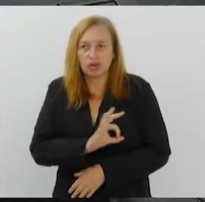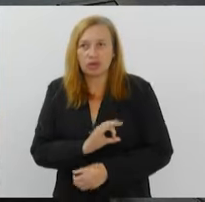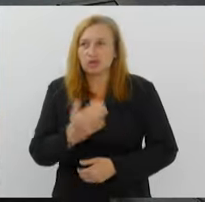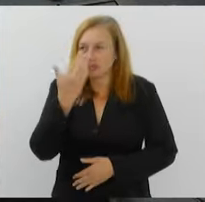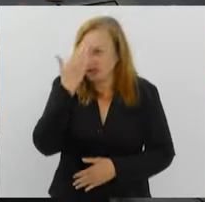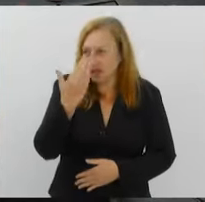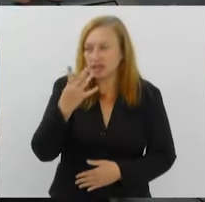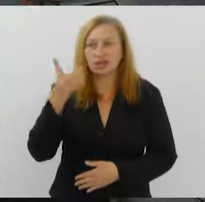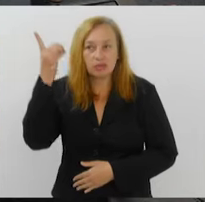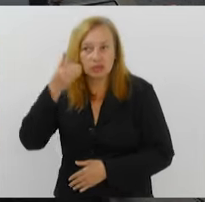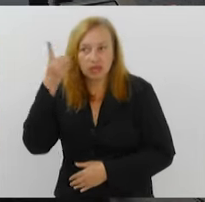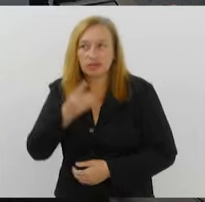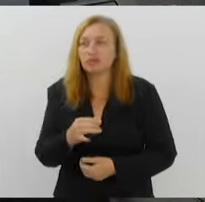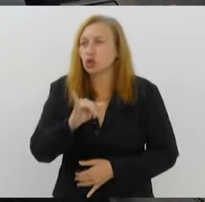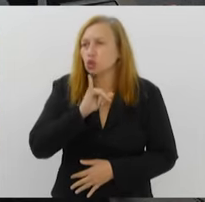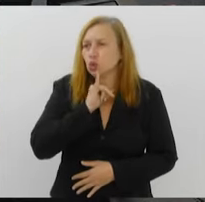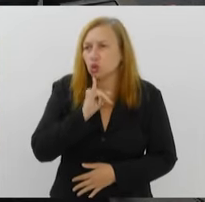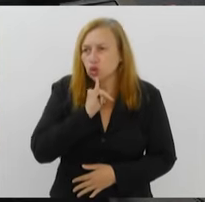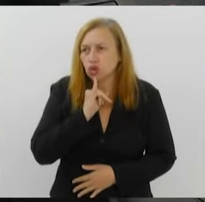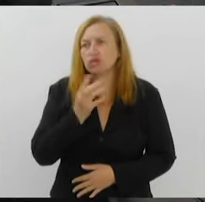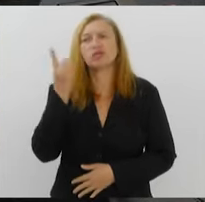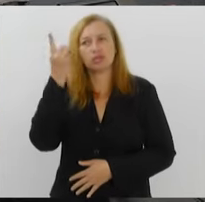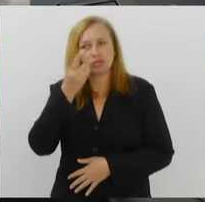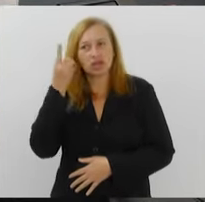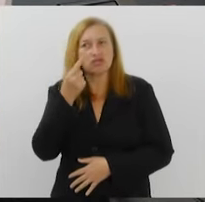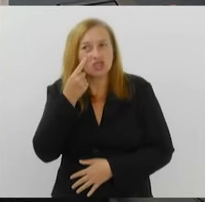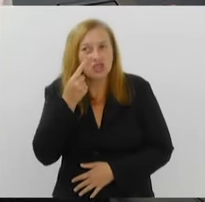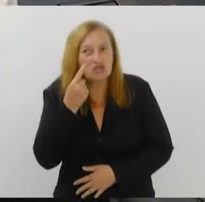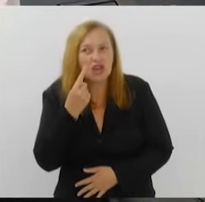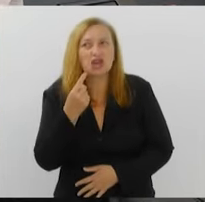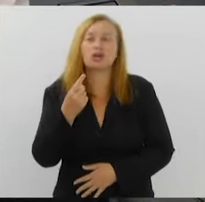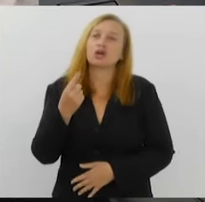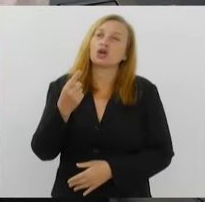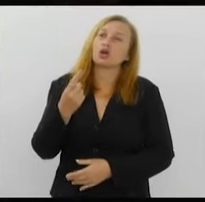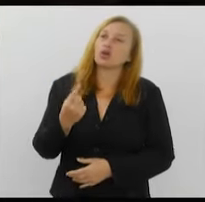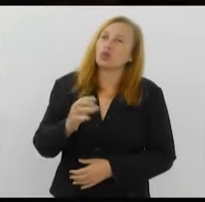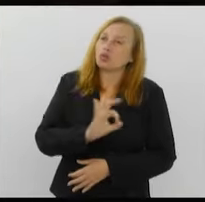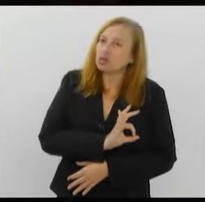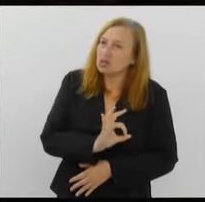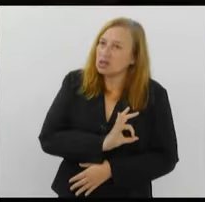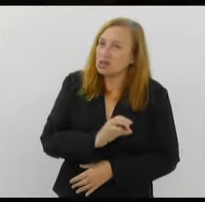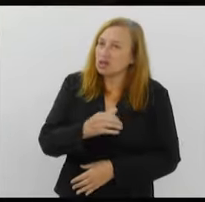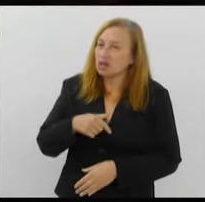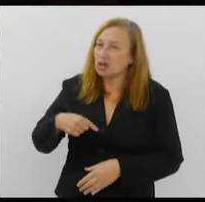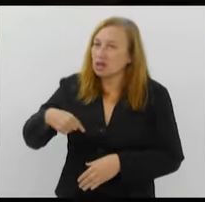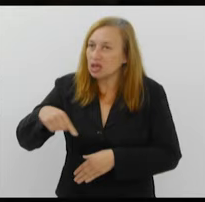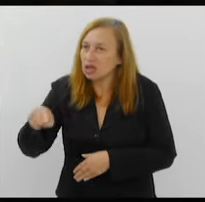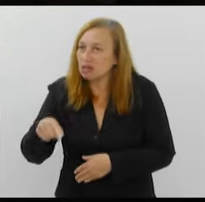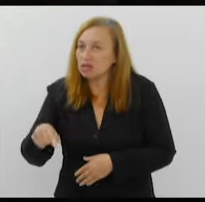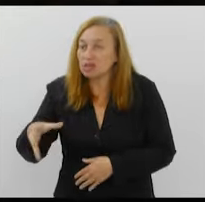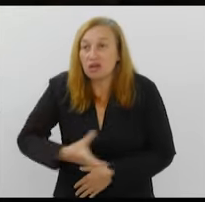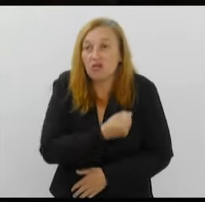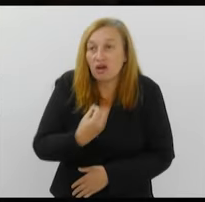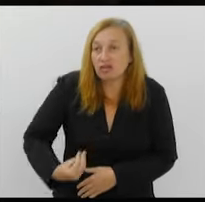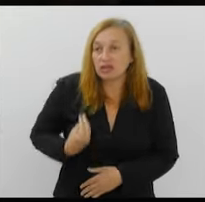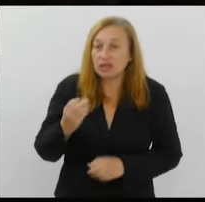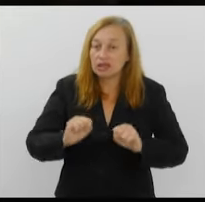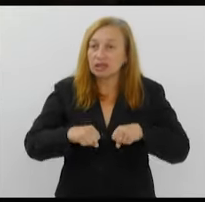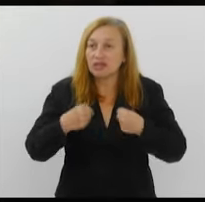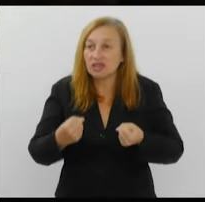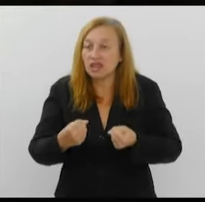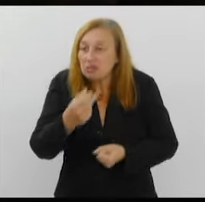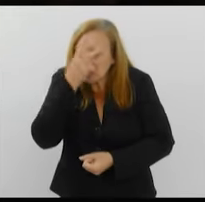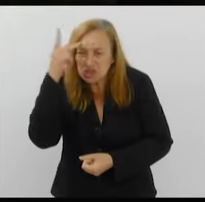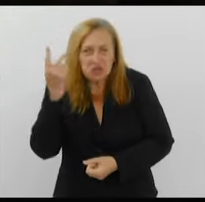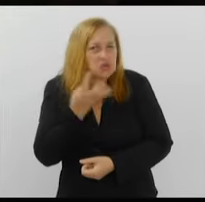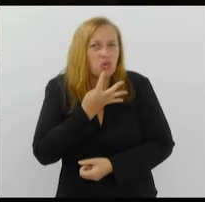deputada. Triste, deputada, quando tiver um policial que está nas ruas para salvar vidas, defender quem nem conhece,